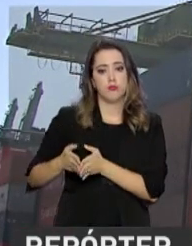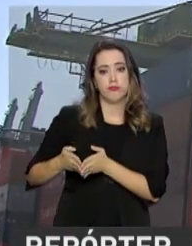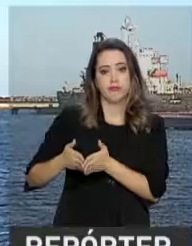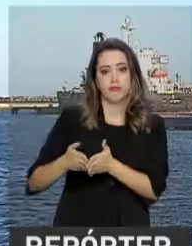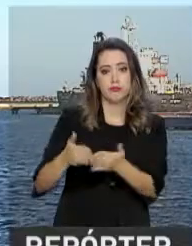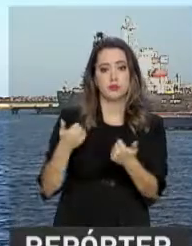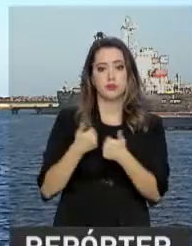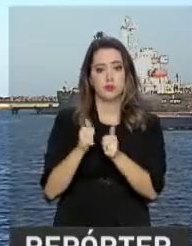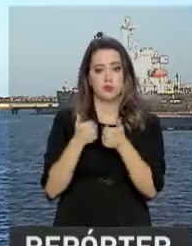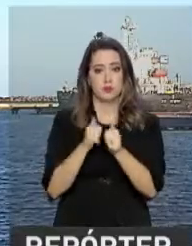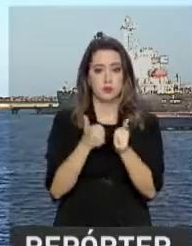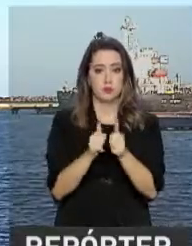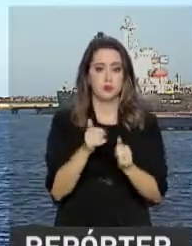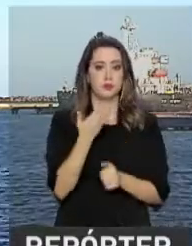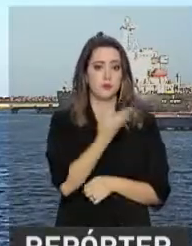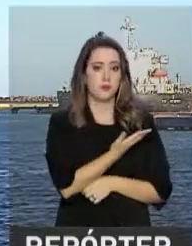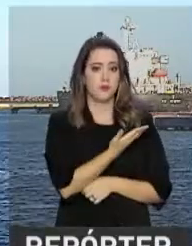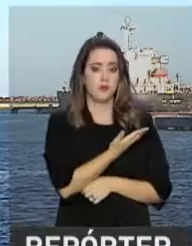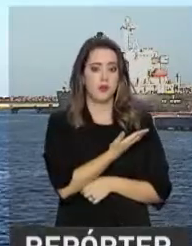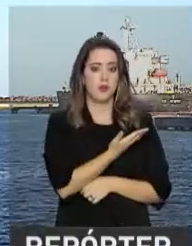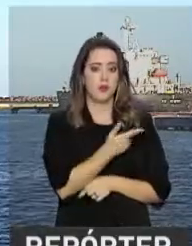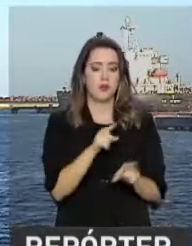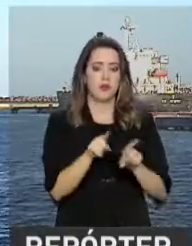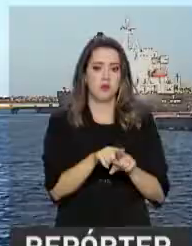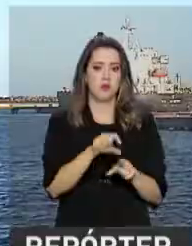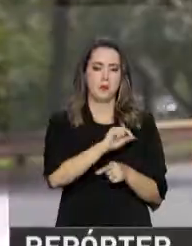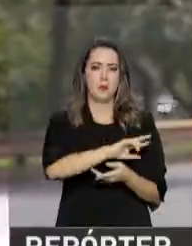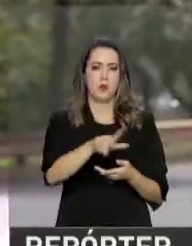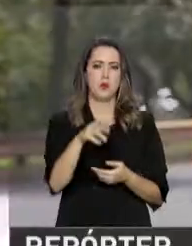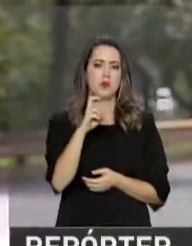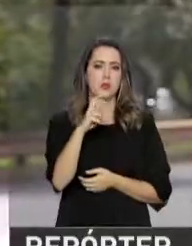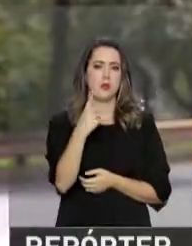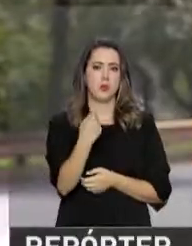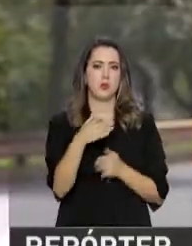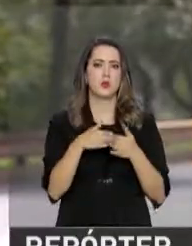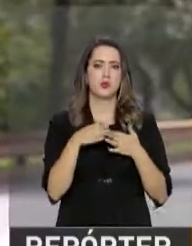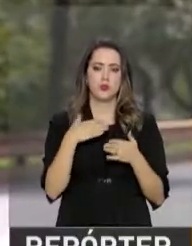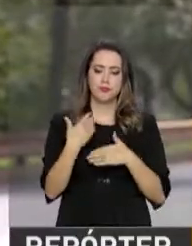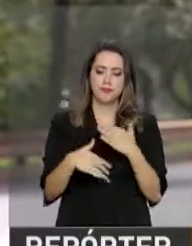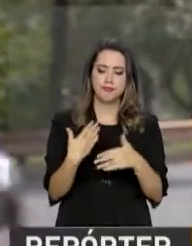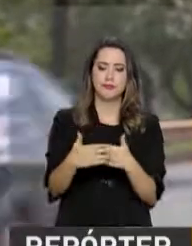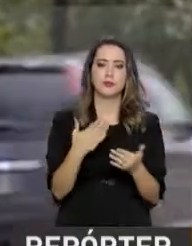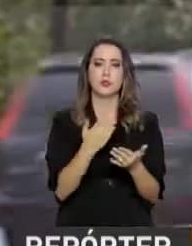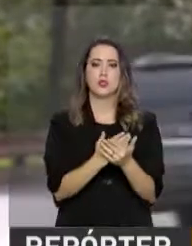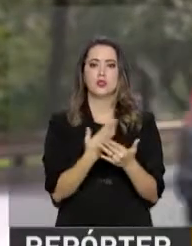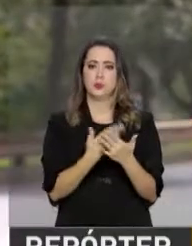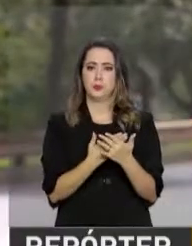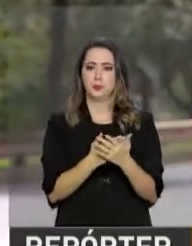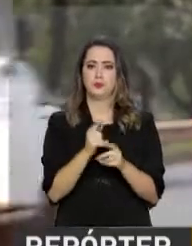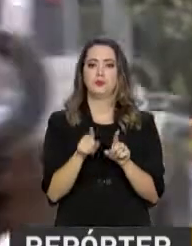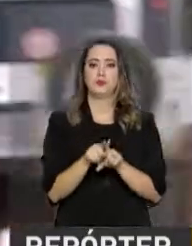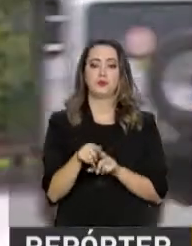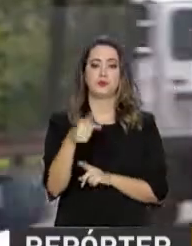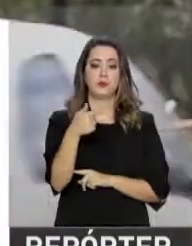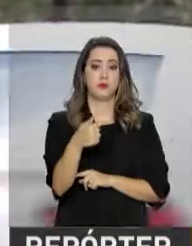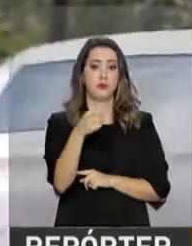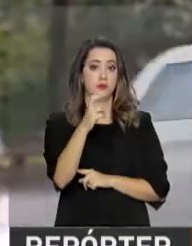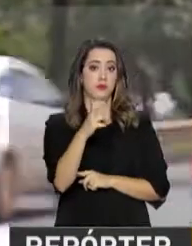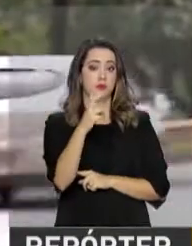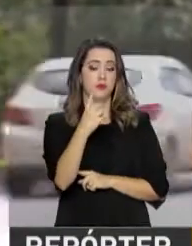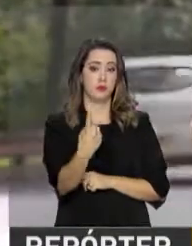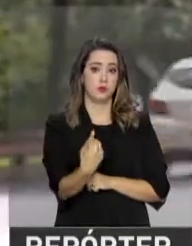carga outros 51 pedidos estão em análise 780 quilômetros de rodovias federais foram